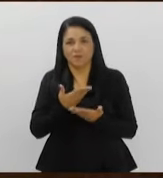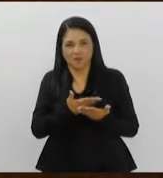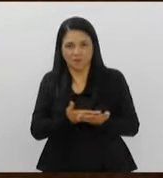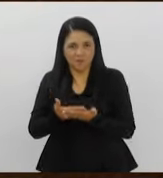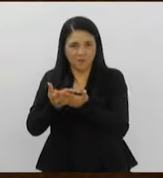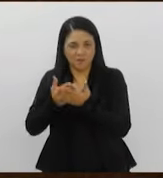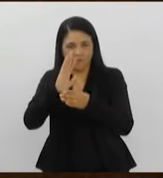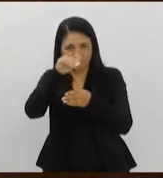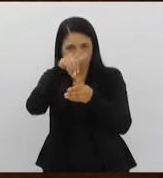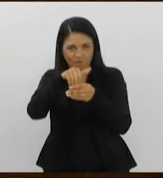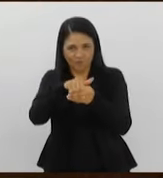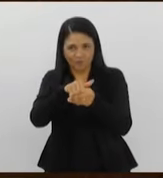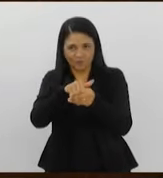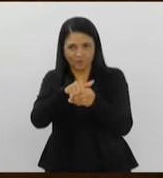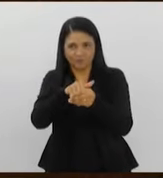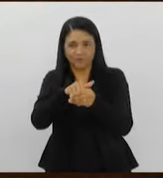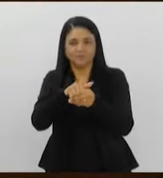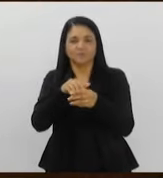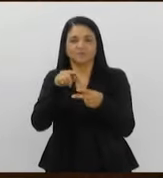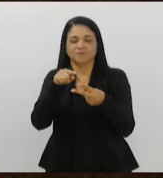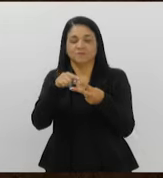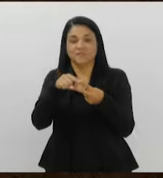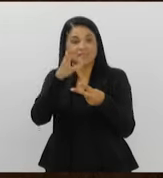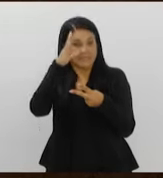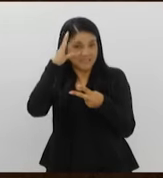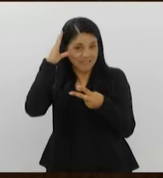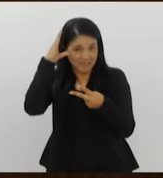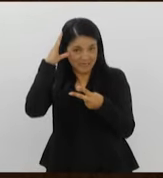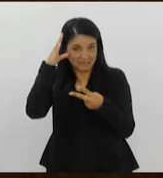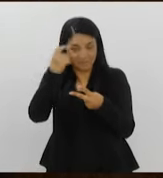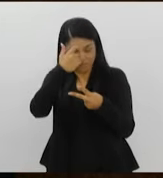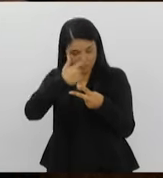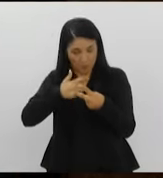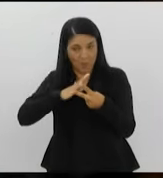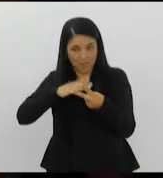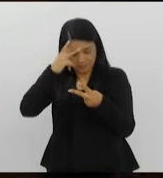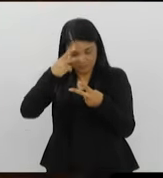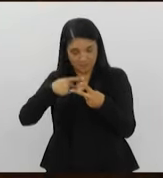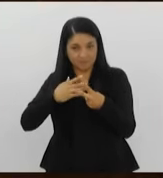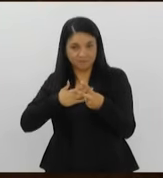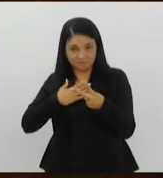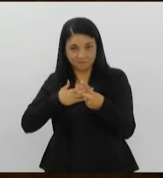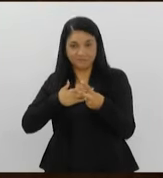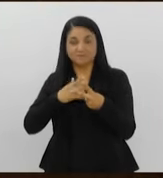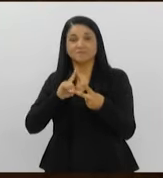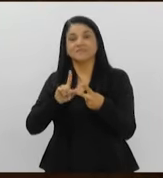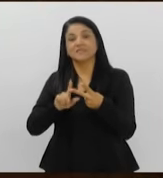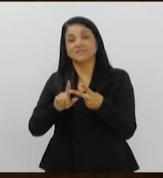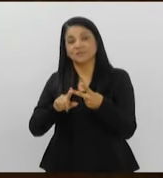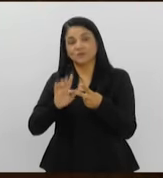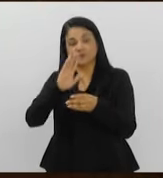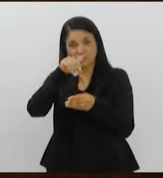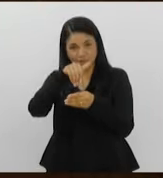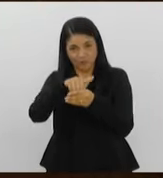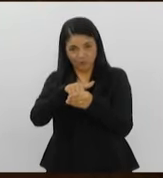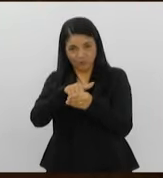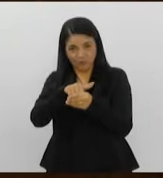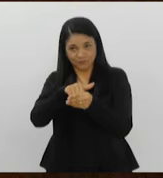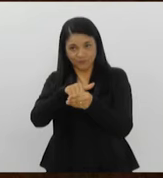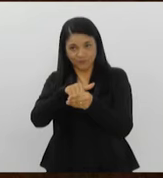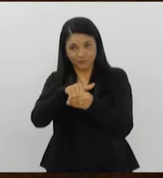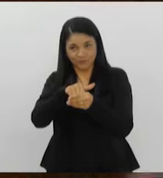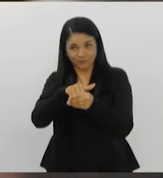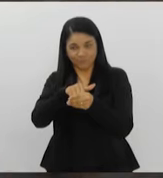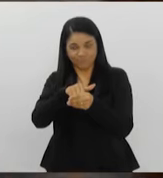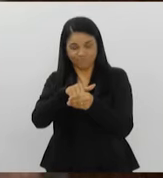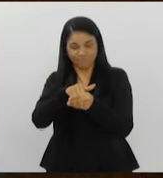de voto é para a candidata Célia Jordão, em primeiro lugar. E segundo, a gente fica com o